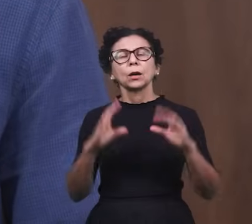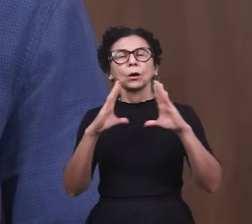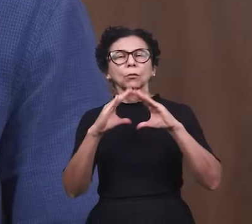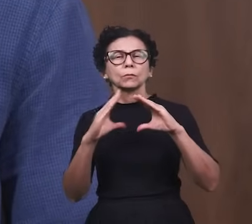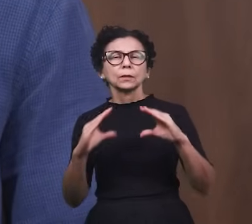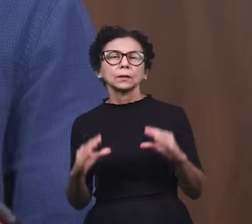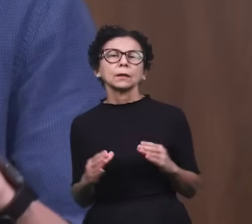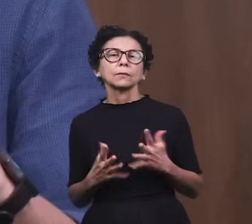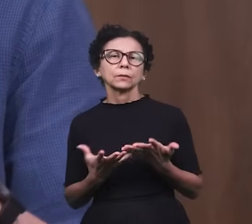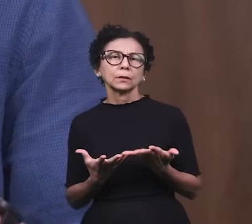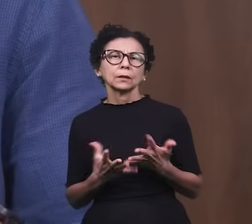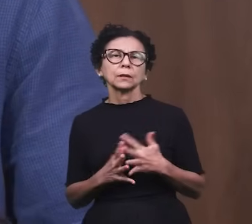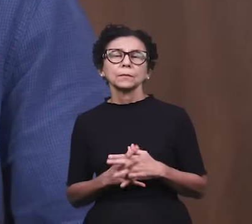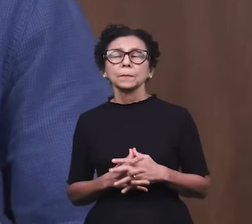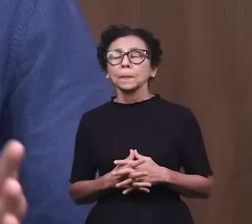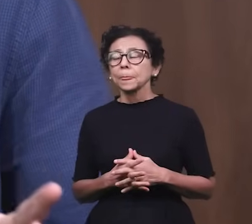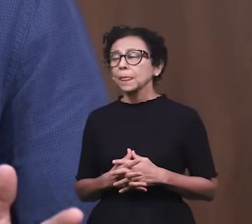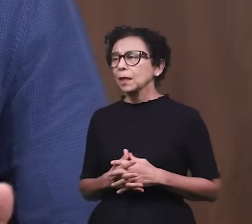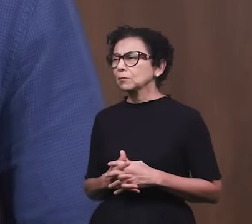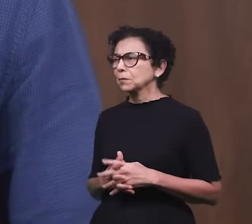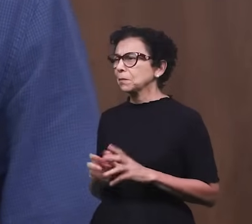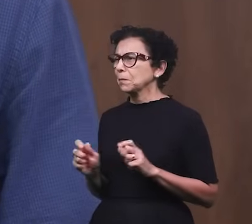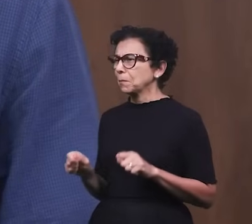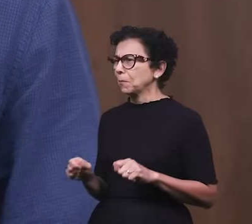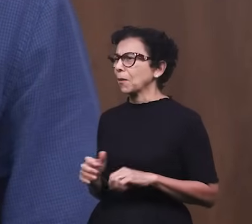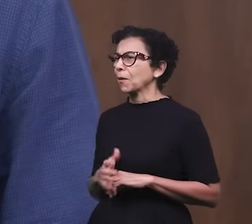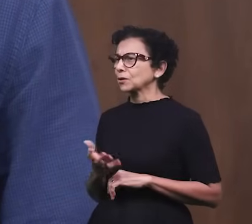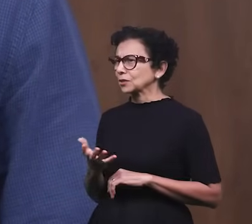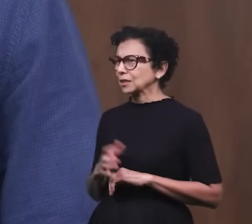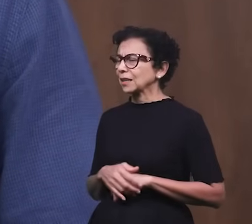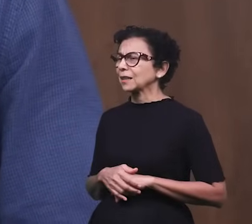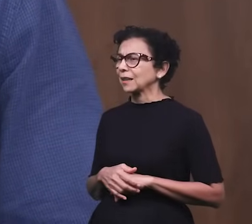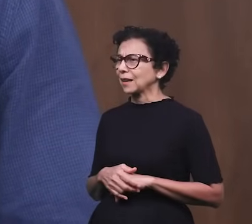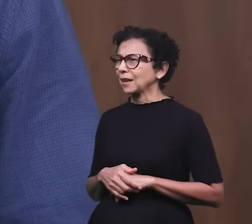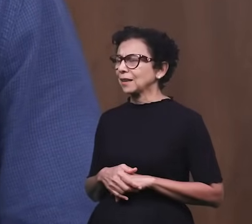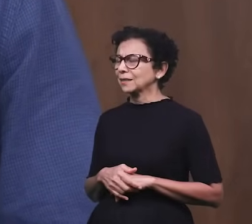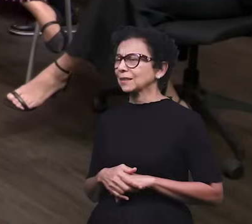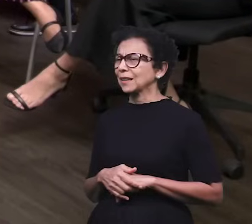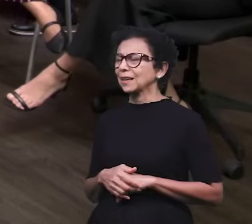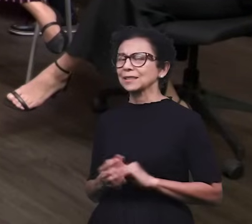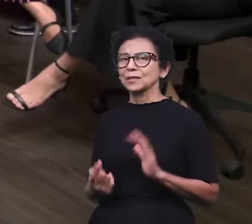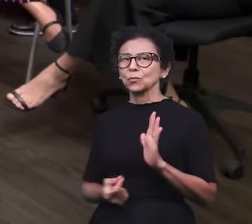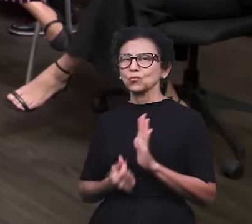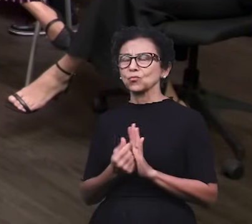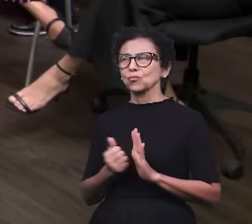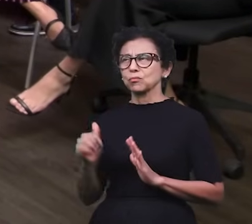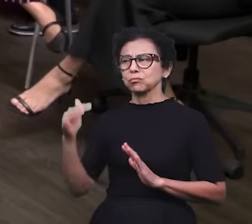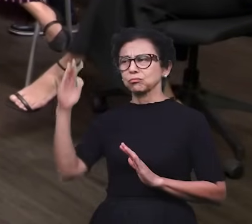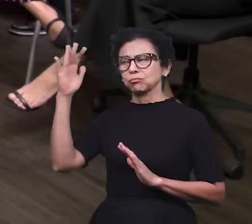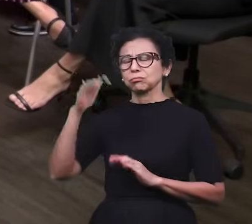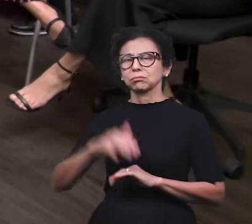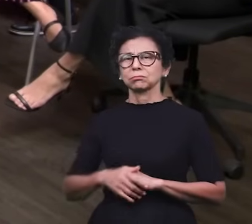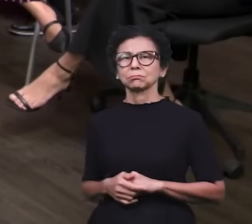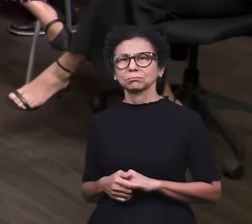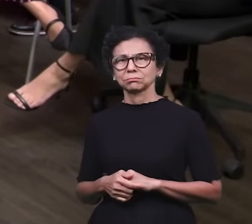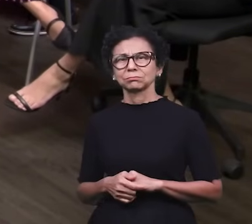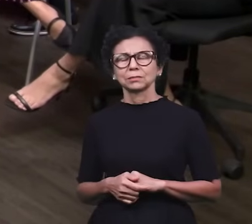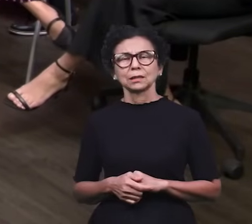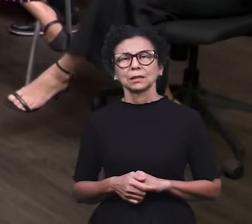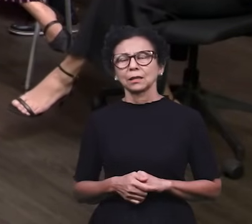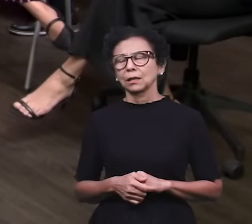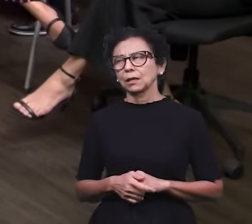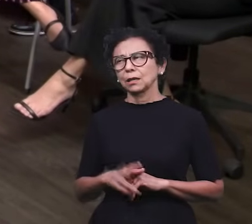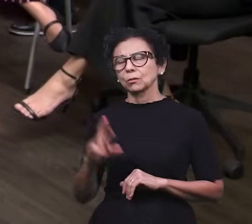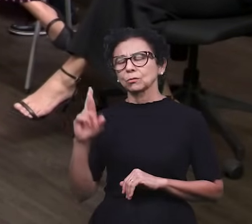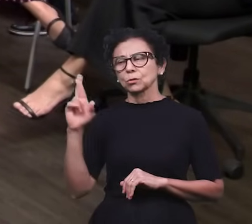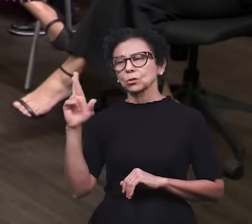vamos almejar coisas tão grandes, mas uma vida confortável. Na verdade, pode almejar coisa grande, não tem problema não é pecado não,